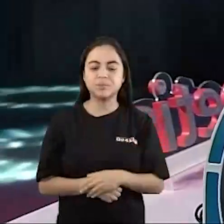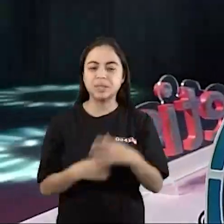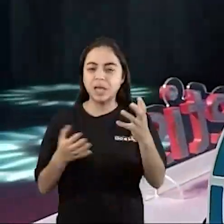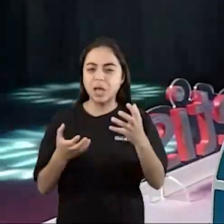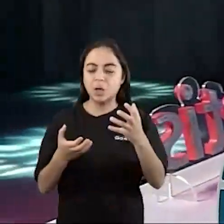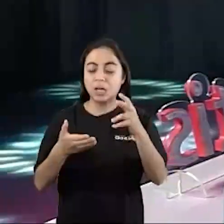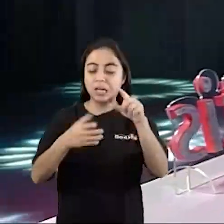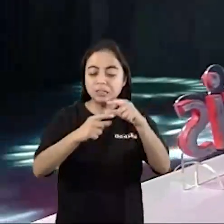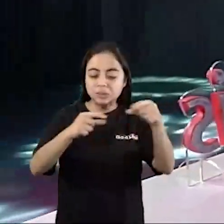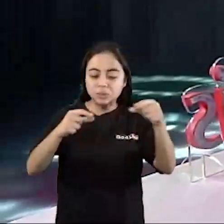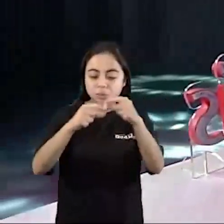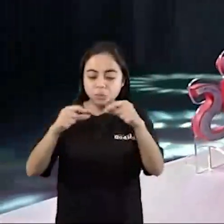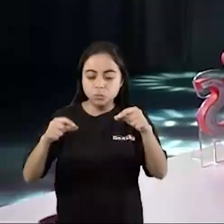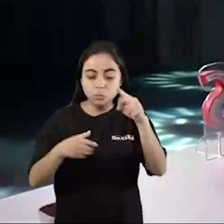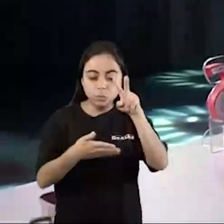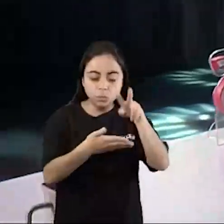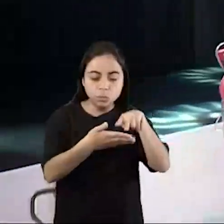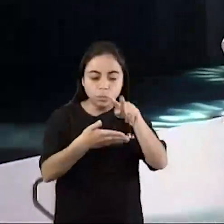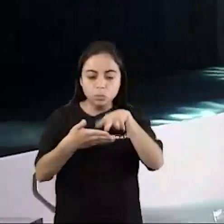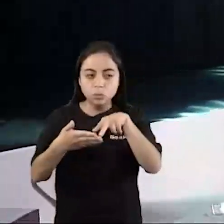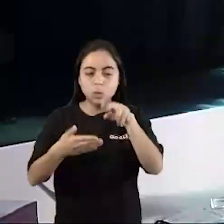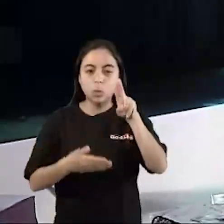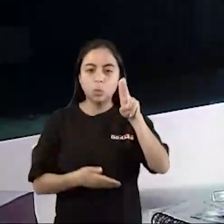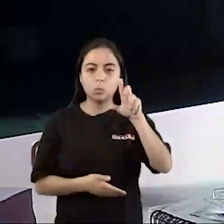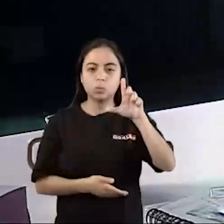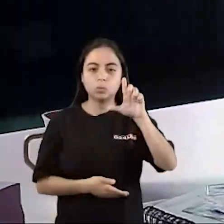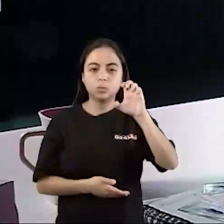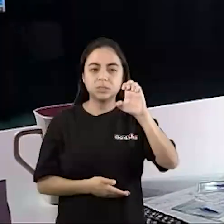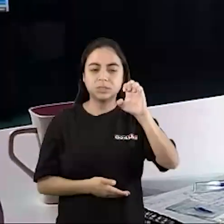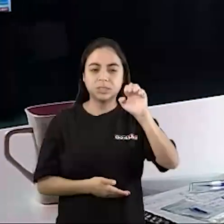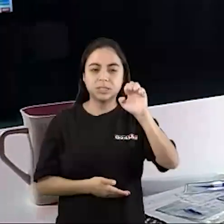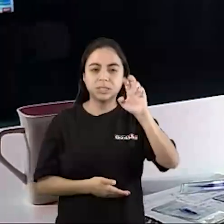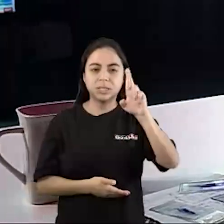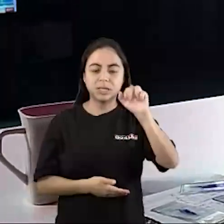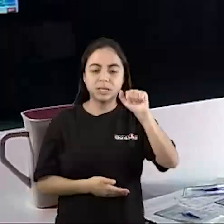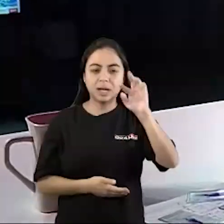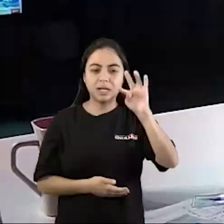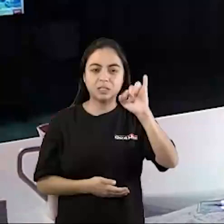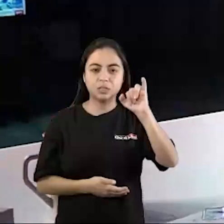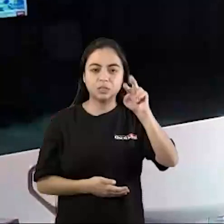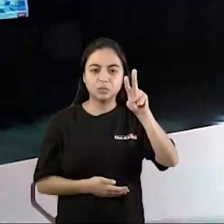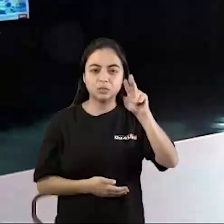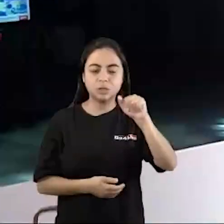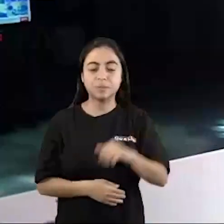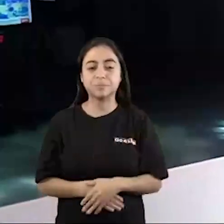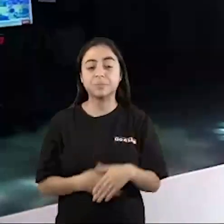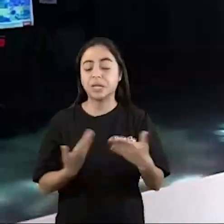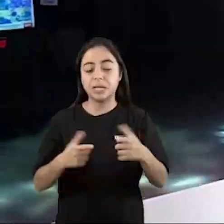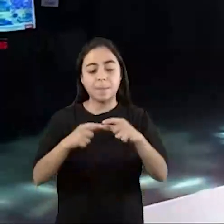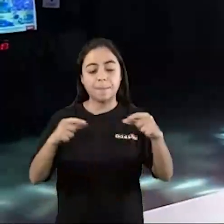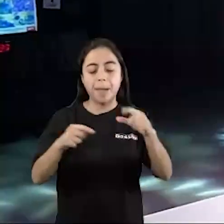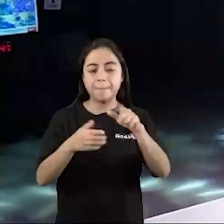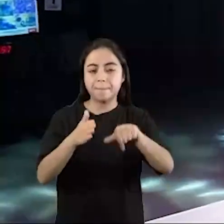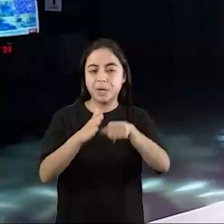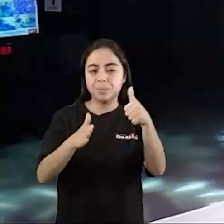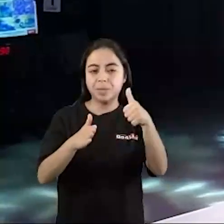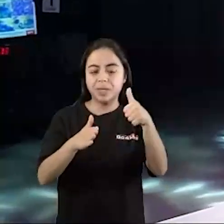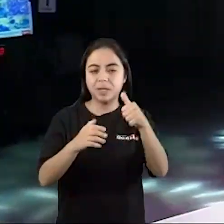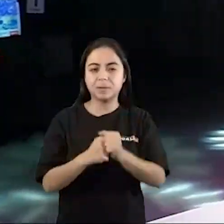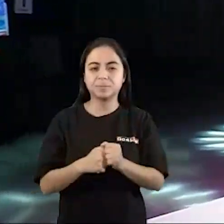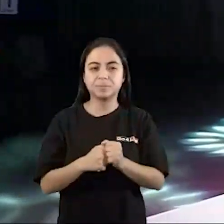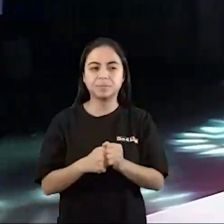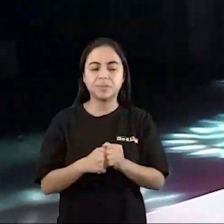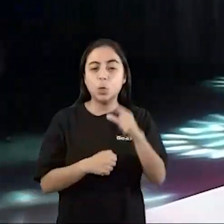dessas lesões ulcerativas com vocês. Bom, essa primeira leitura que eu vou fazer é de uma lesão ulcerativa